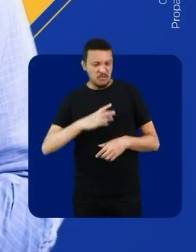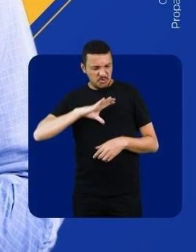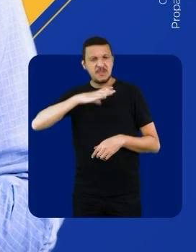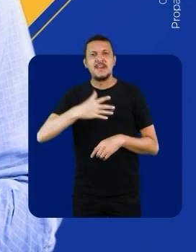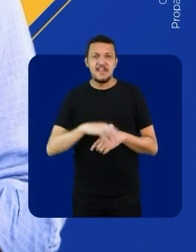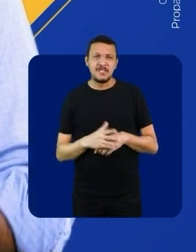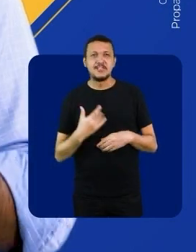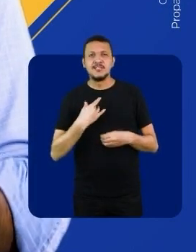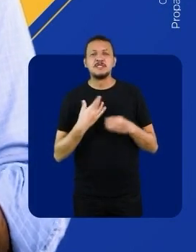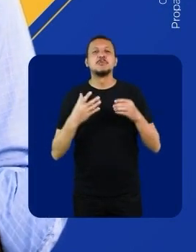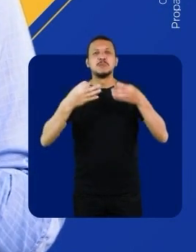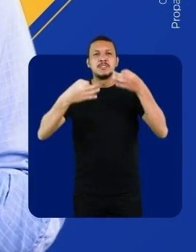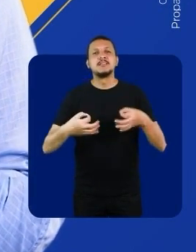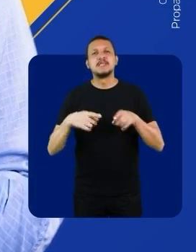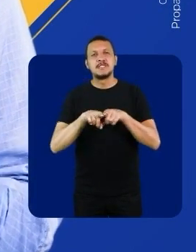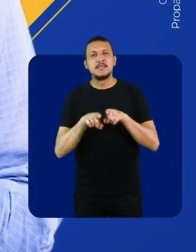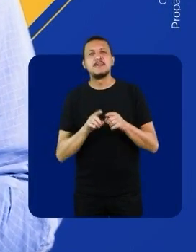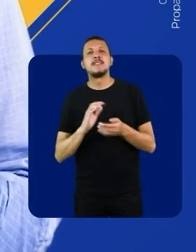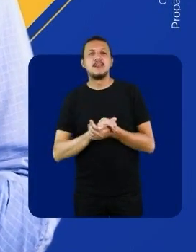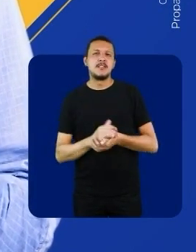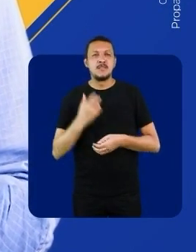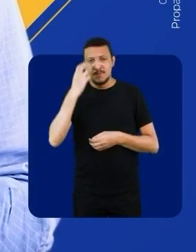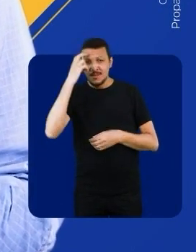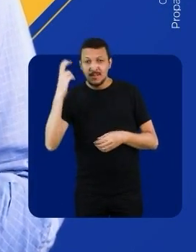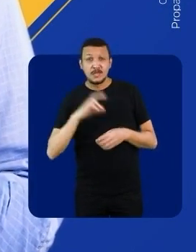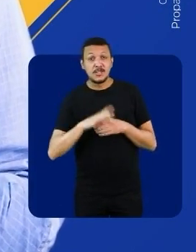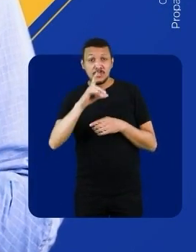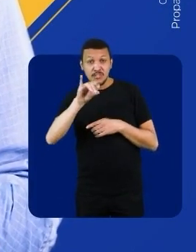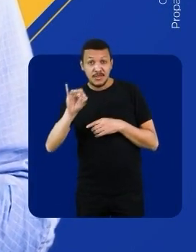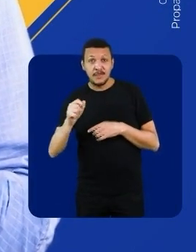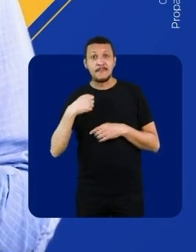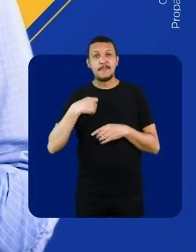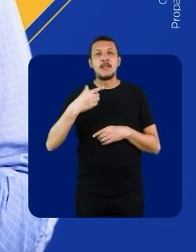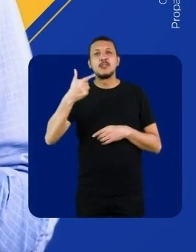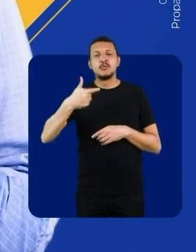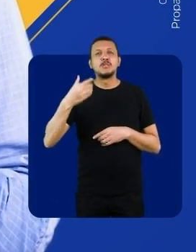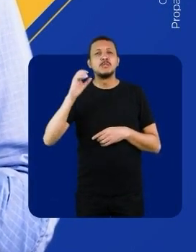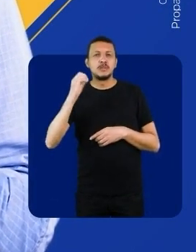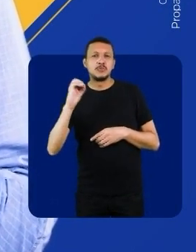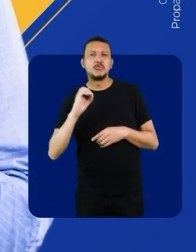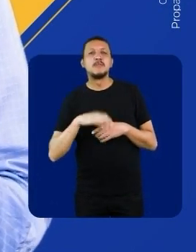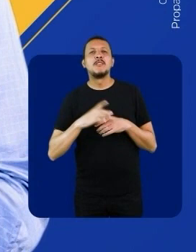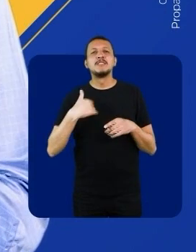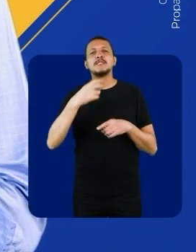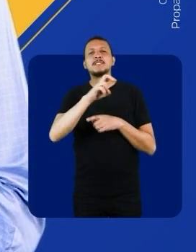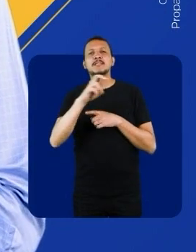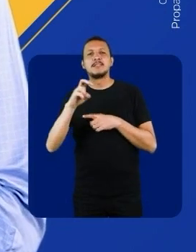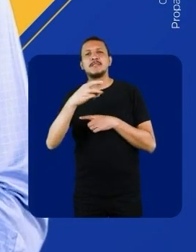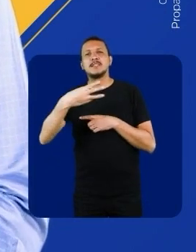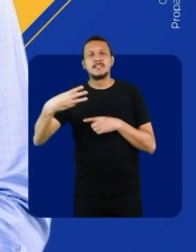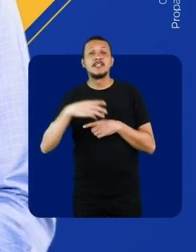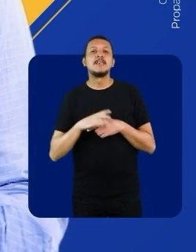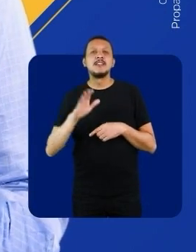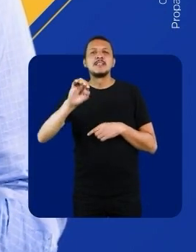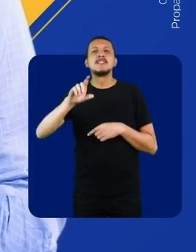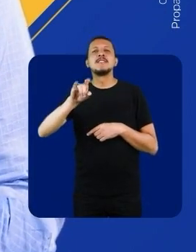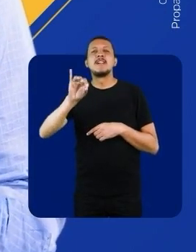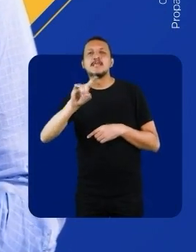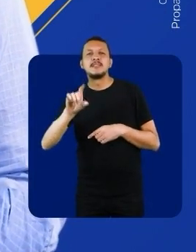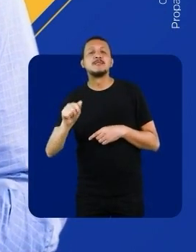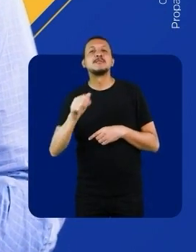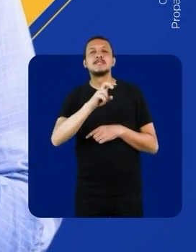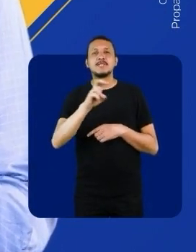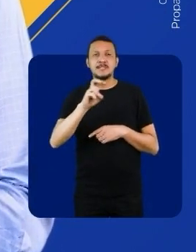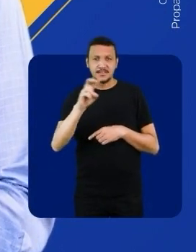Para continuarmos trabalhando pelo povo do Maranhão, vote Ed Lazo 5533 para deputado federal e